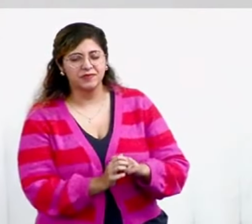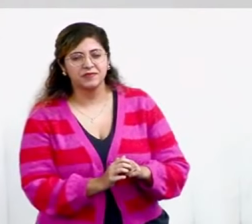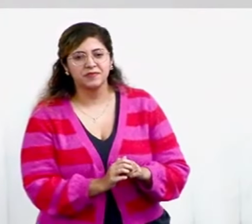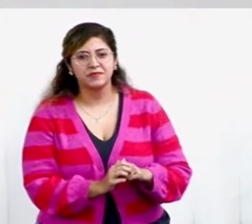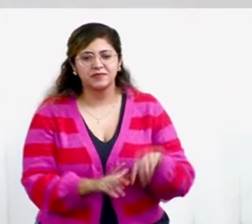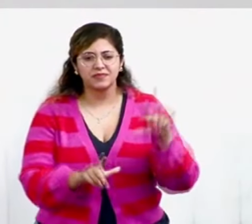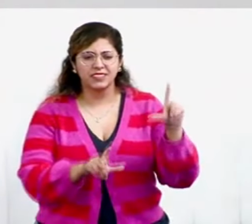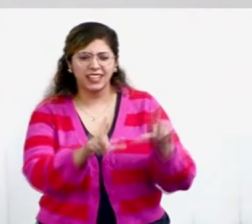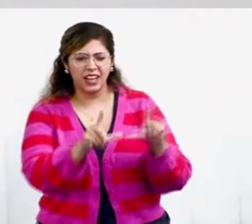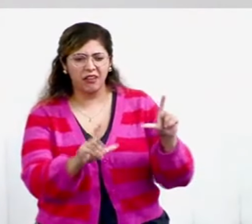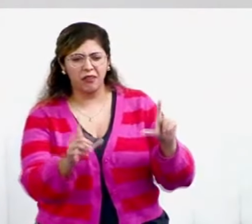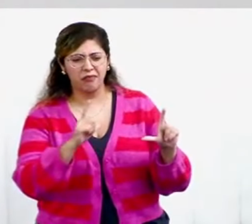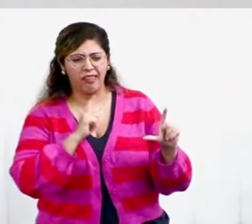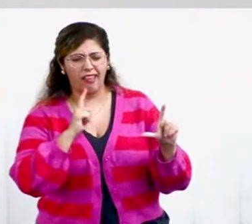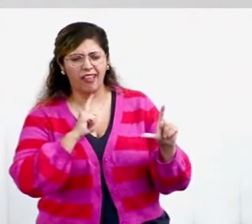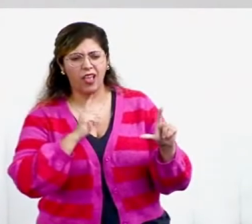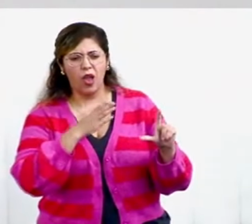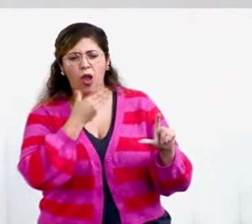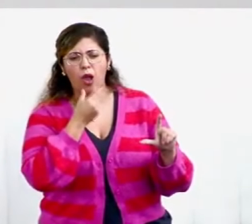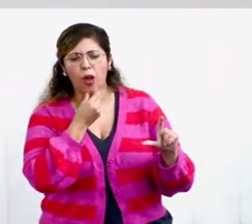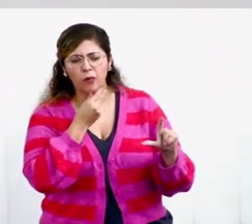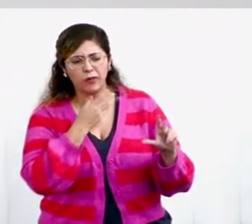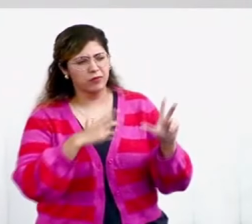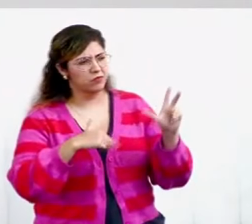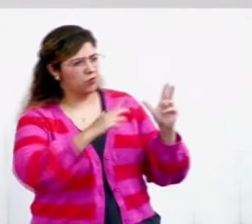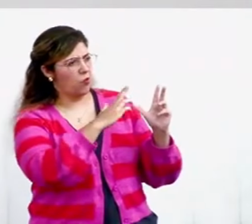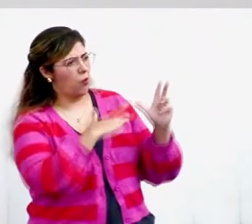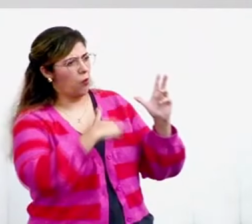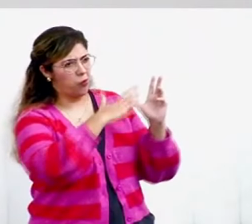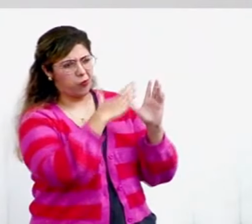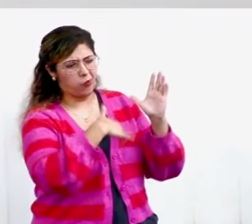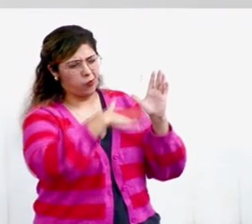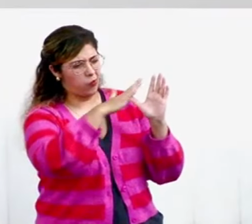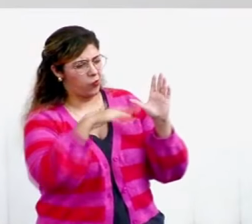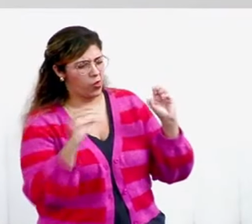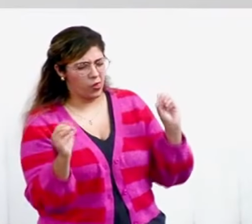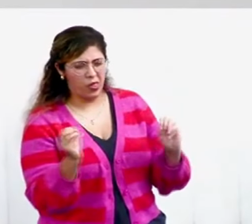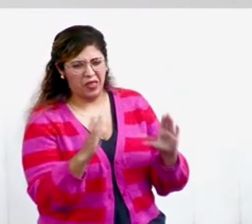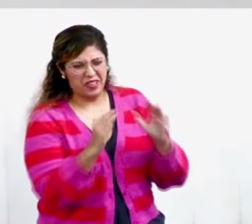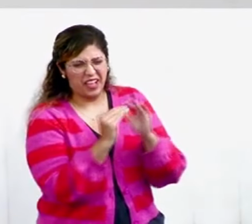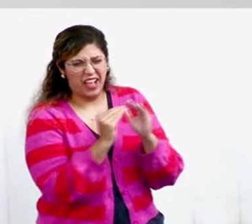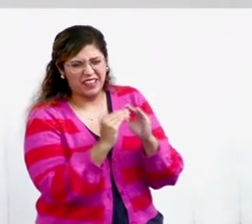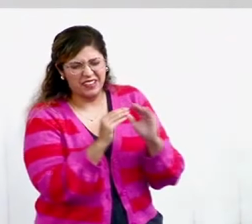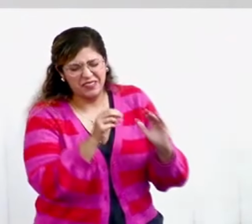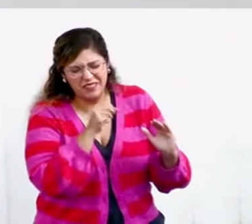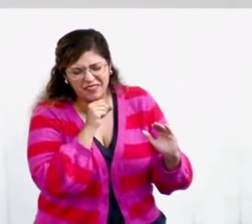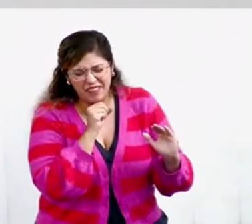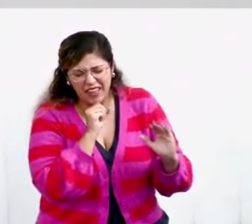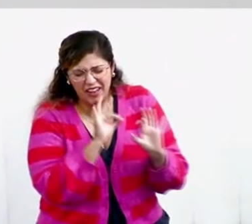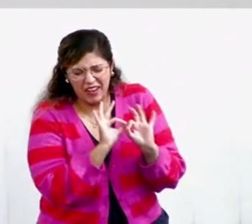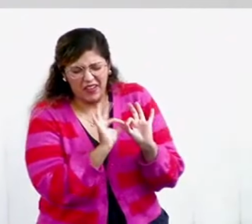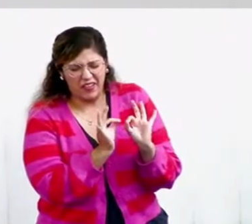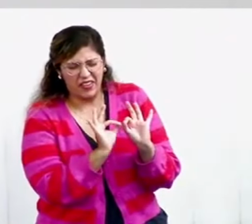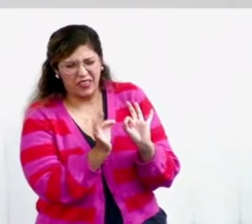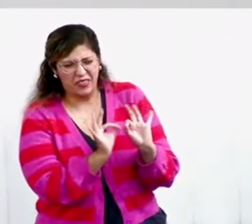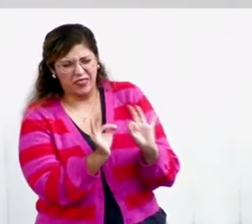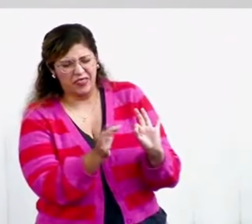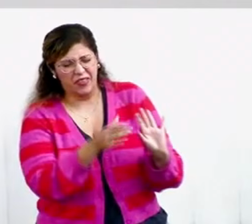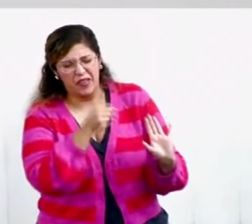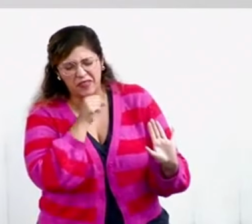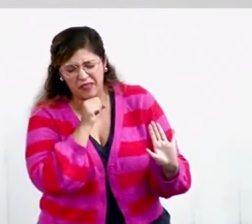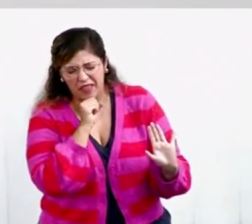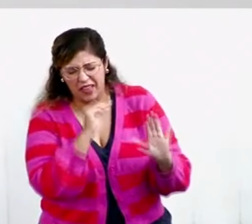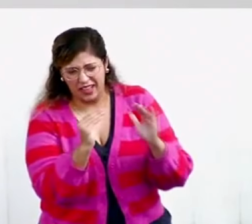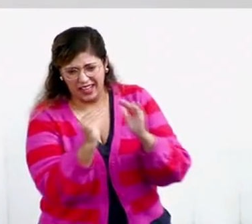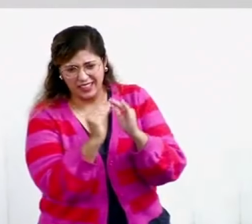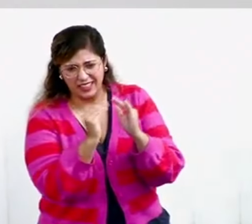maravilhosas, trazendo beleza, funcionalidade. A casa que estava condenada passa a ser uma casa